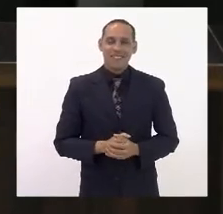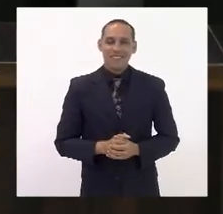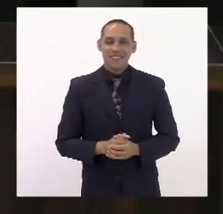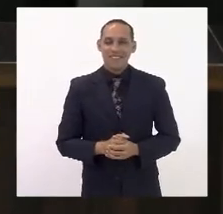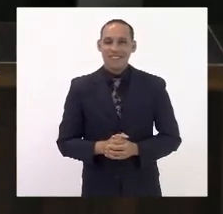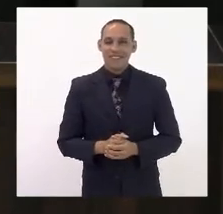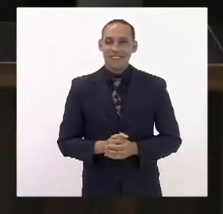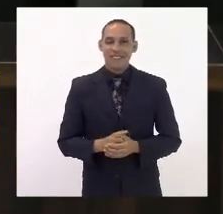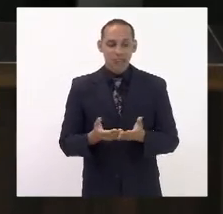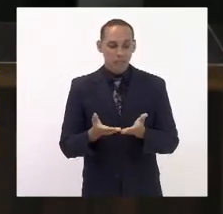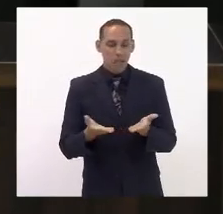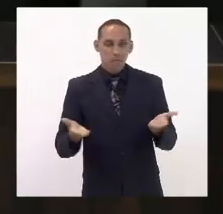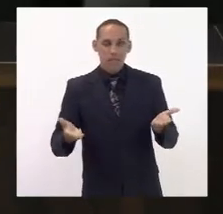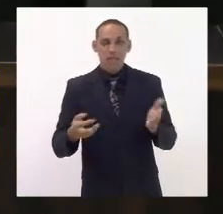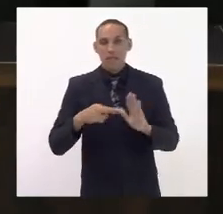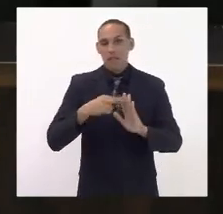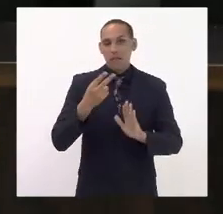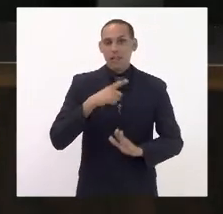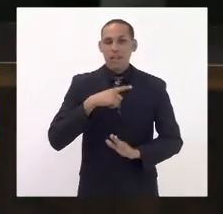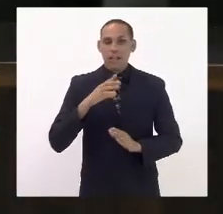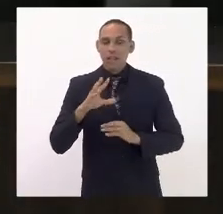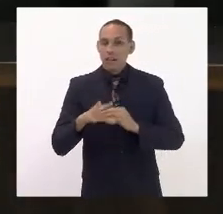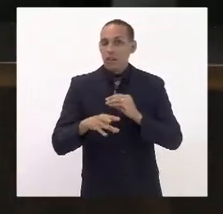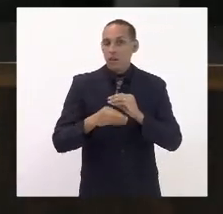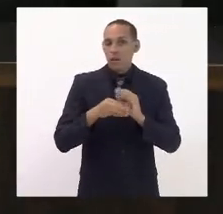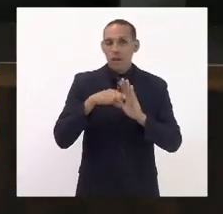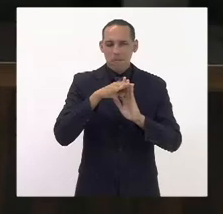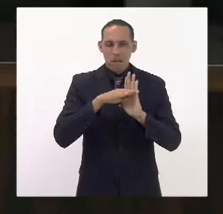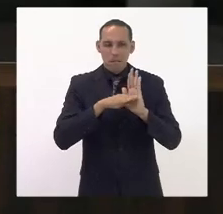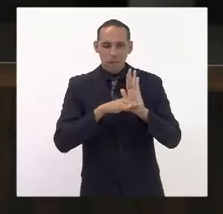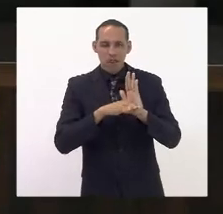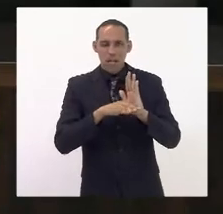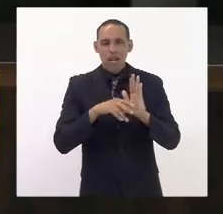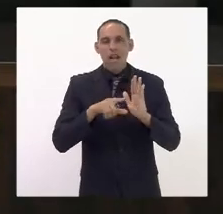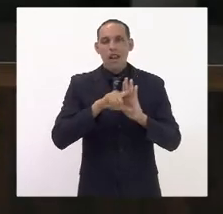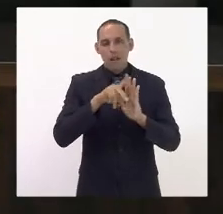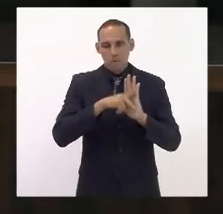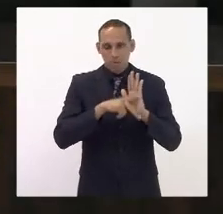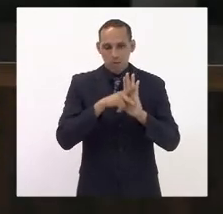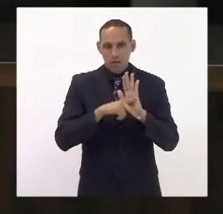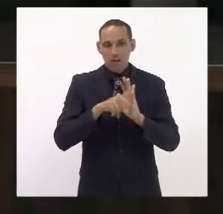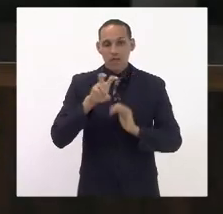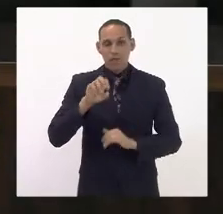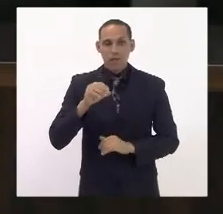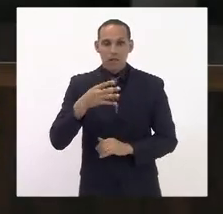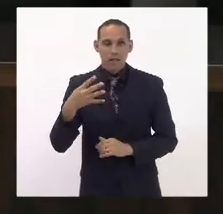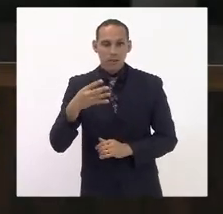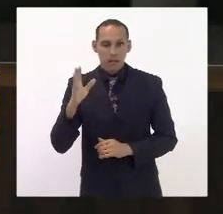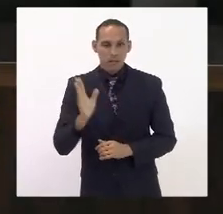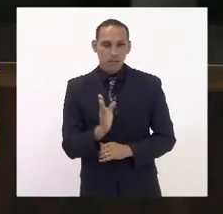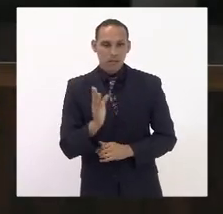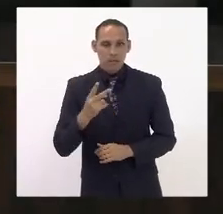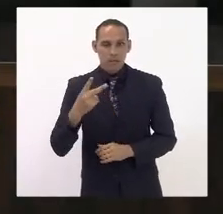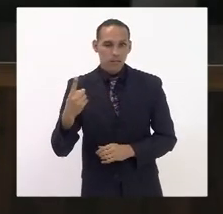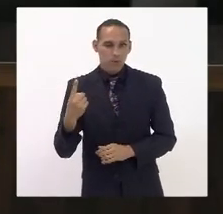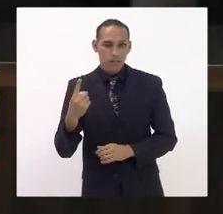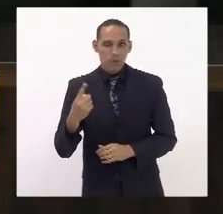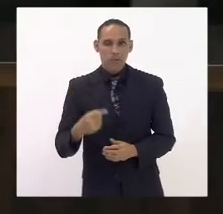Há sobre a mesa requerimento. Requer a inclusão na ordem do dia do projeto de lei 5044, de 21.